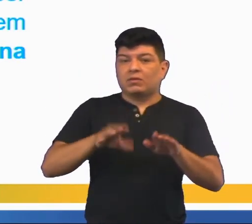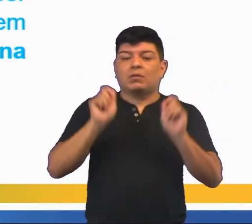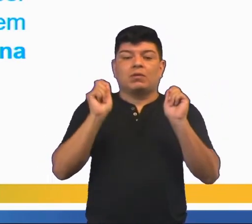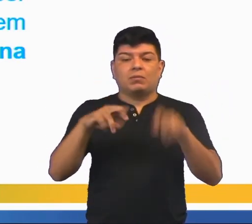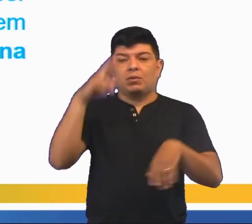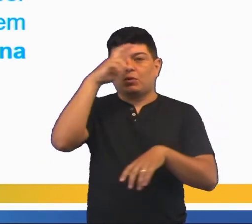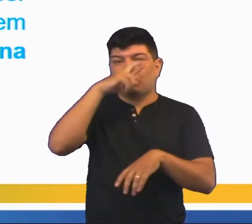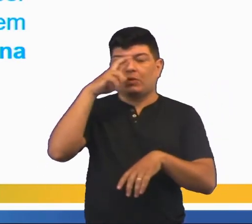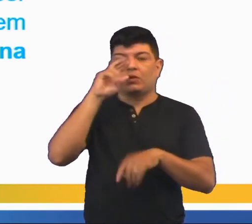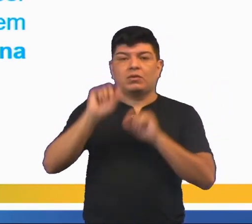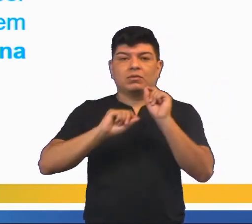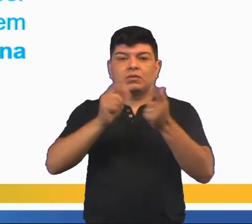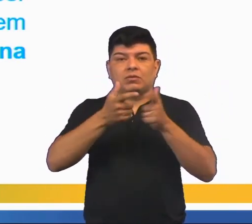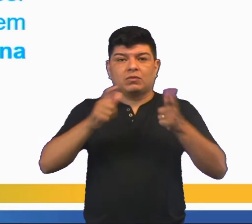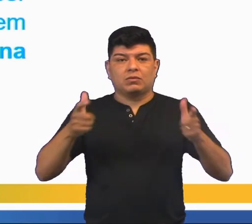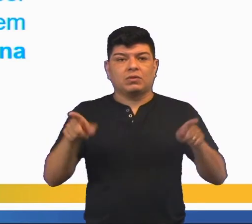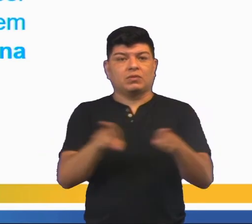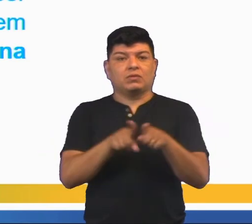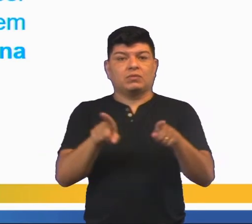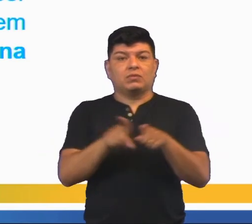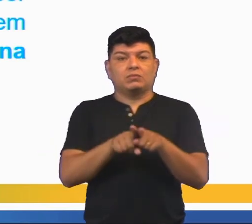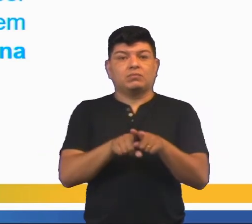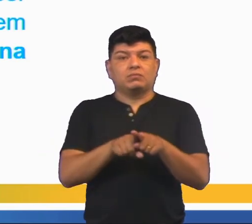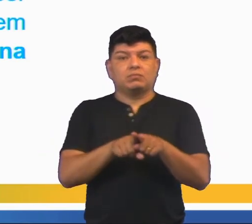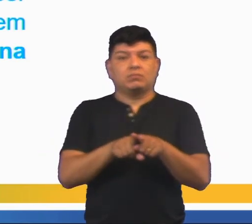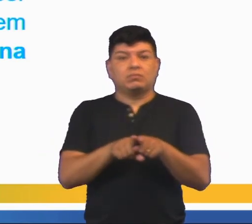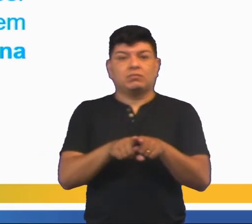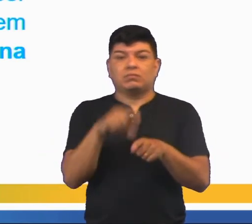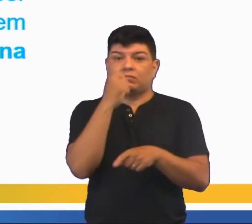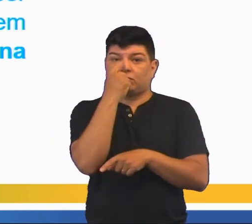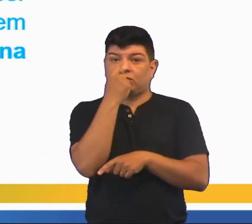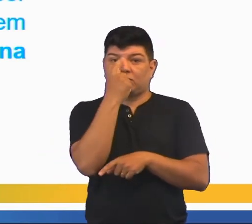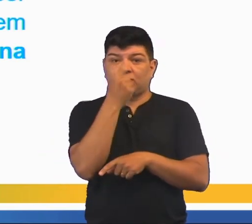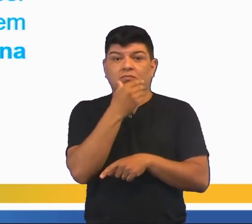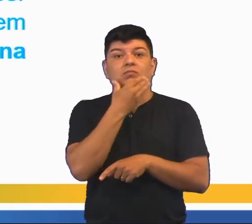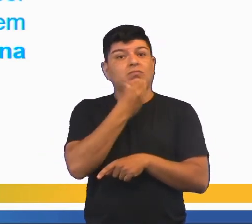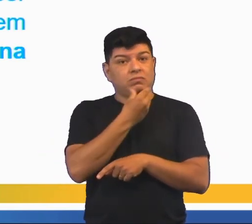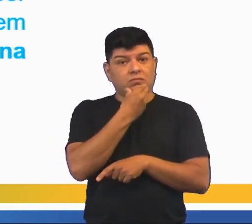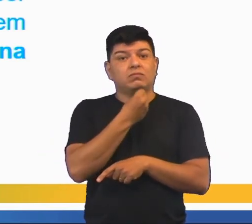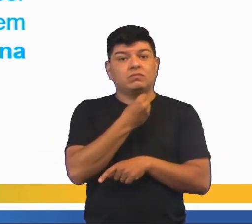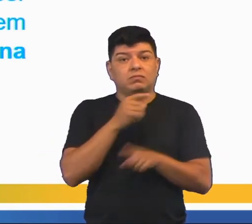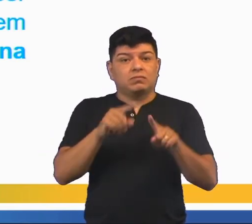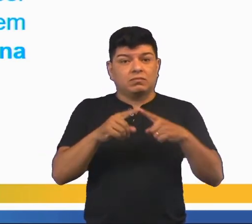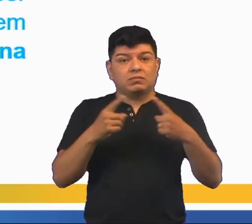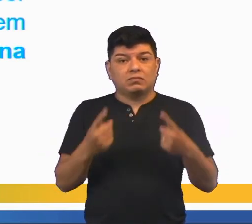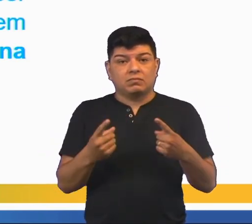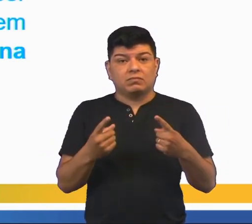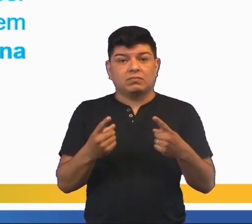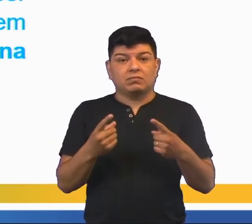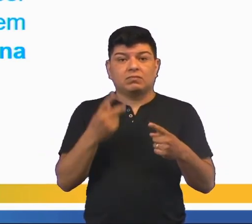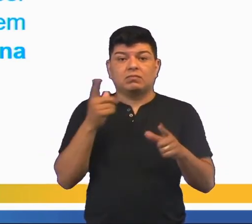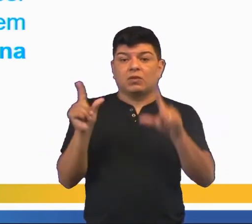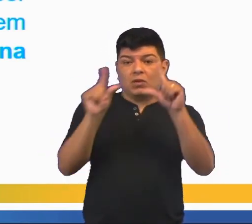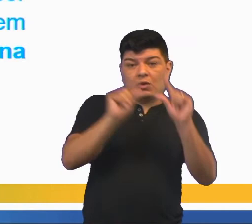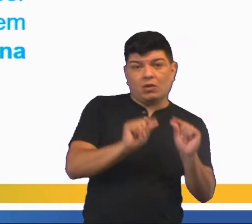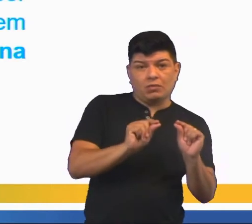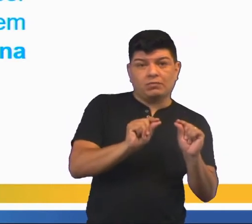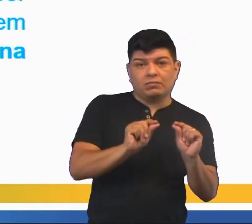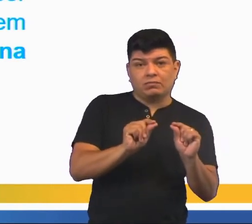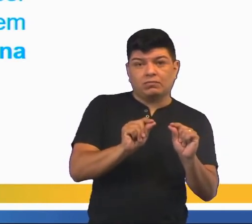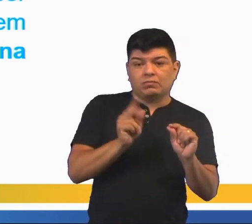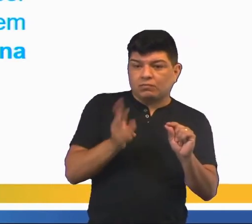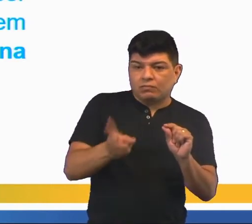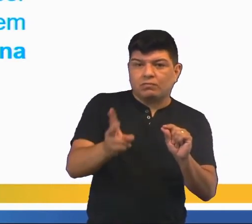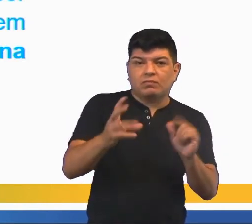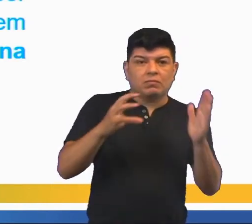pode ser observado um aumento no tamanho das mamas em meninos. No entanto, elas regridem, ou seja, elas não